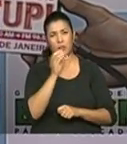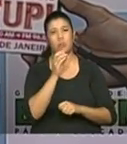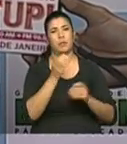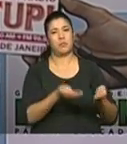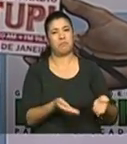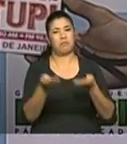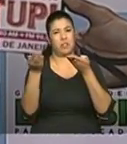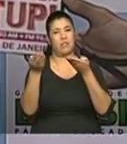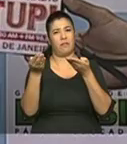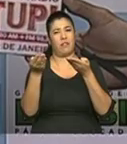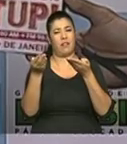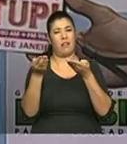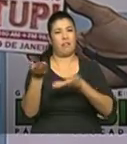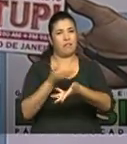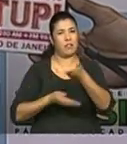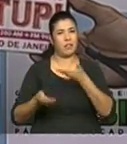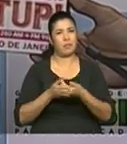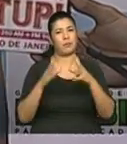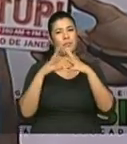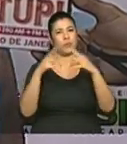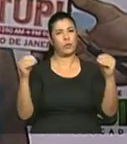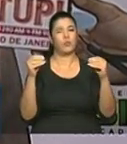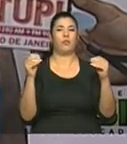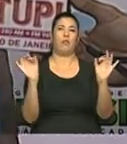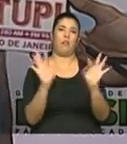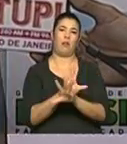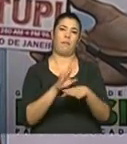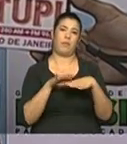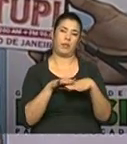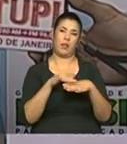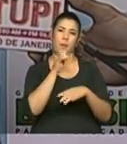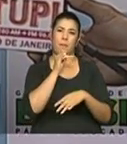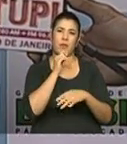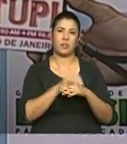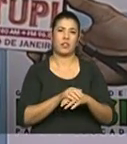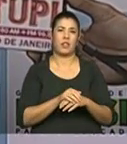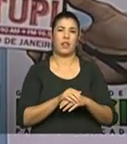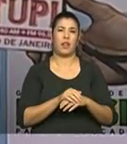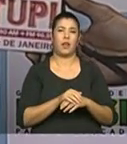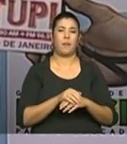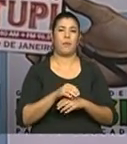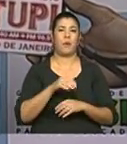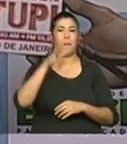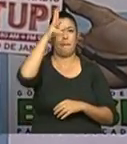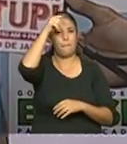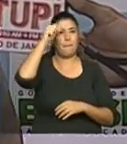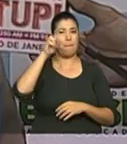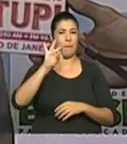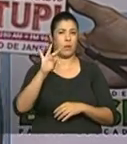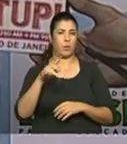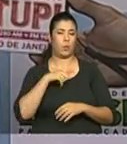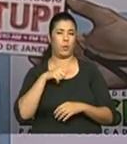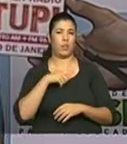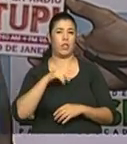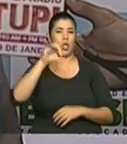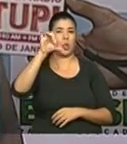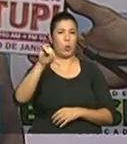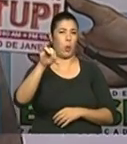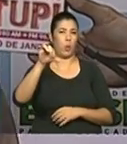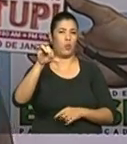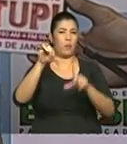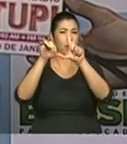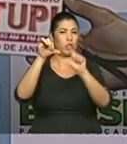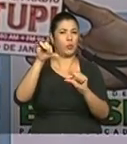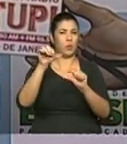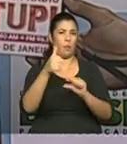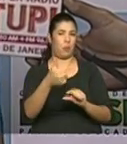para a eliminação da hanseníase. Eu não sei se Mato Grosso, que tem hoje, por exemplo, um índice de 9, vai chegar a menos de 1 em 2,